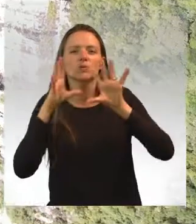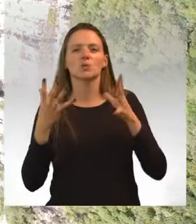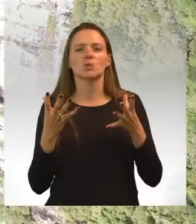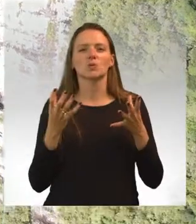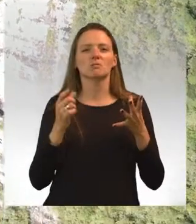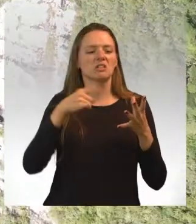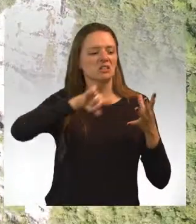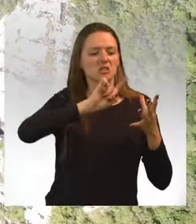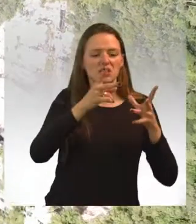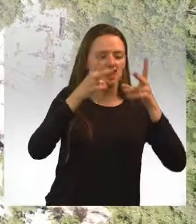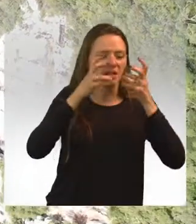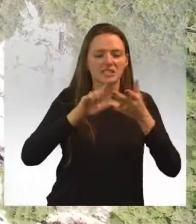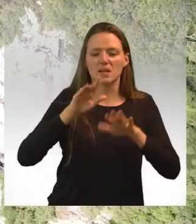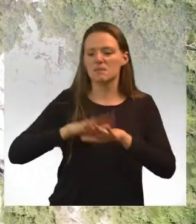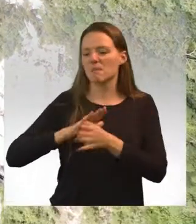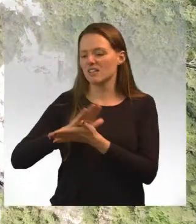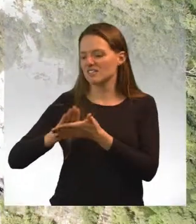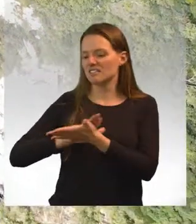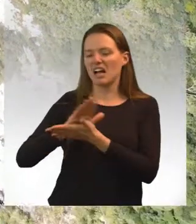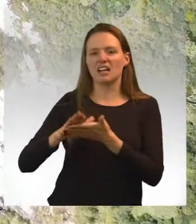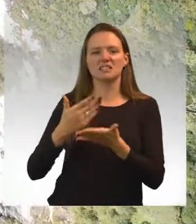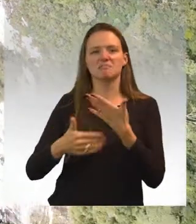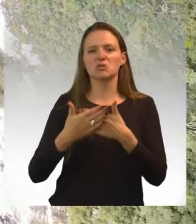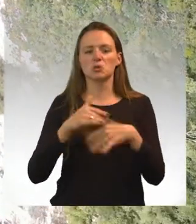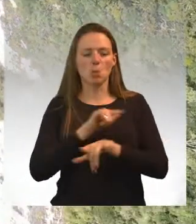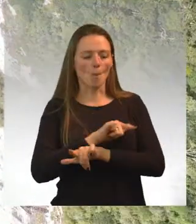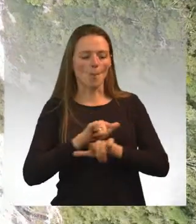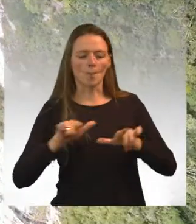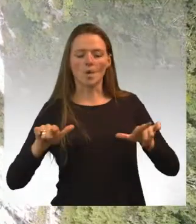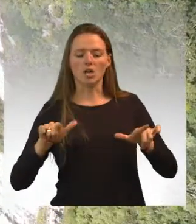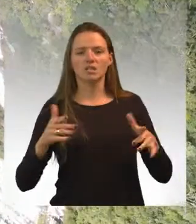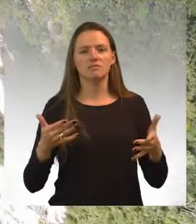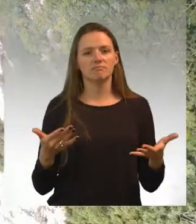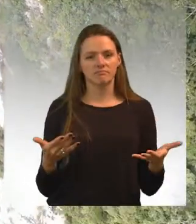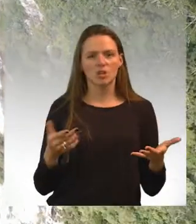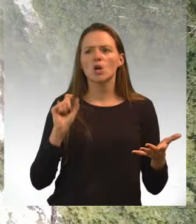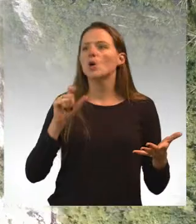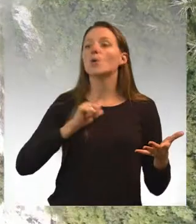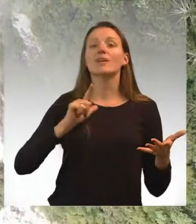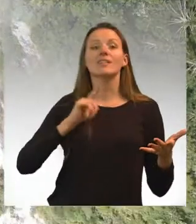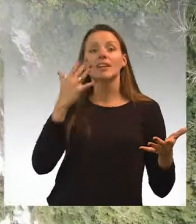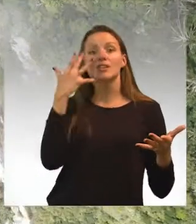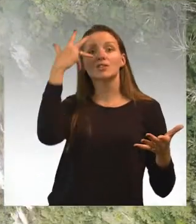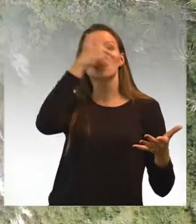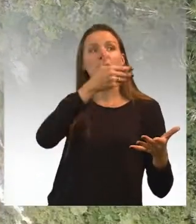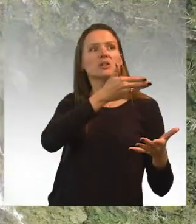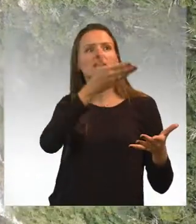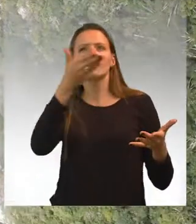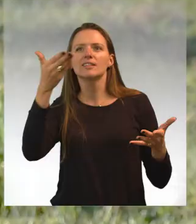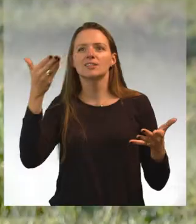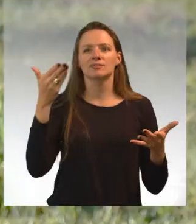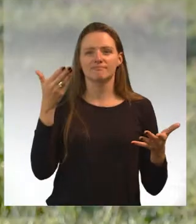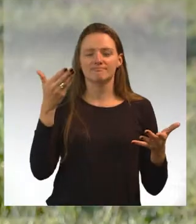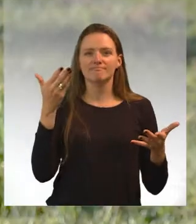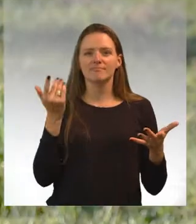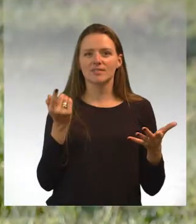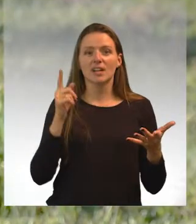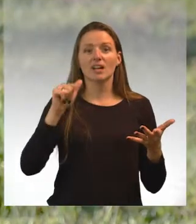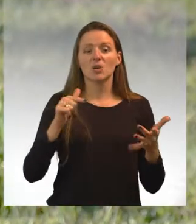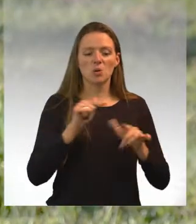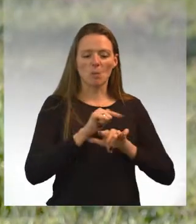nada e do vazio. Porque olha aqui, o que tem de belo aqui nessa paisagem, acima de tudo? O